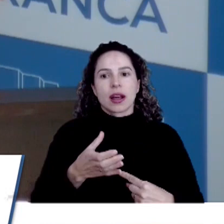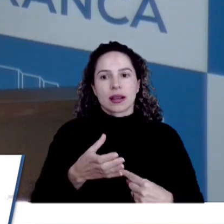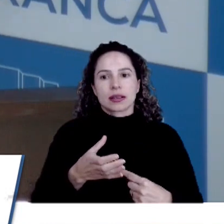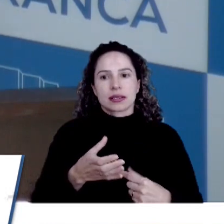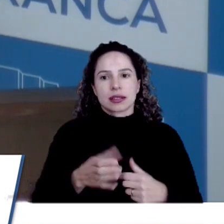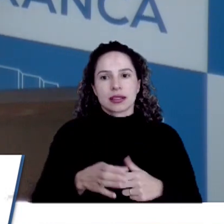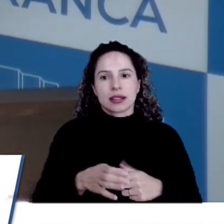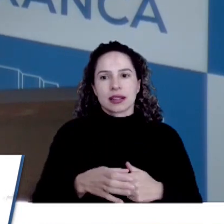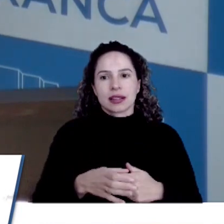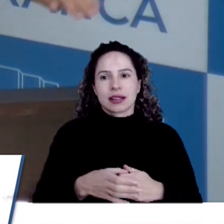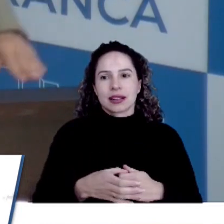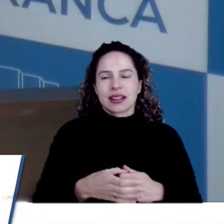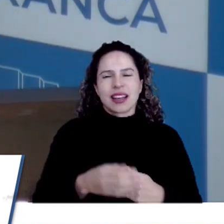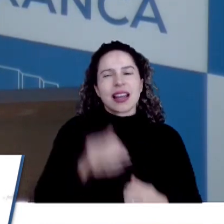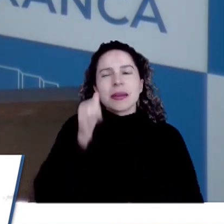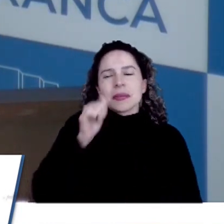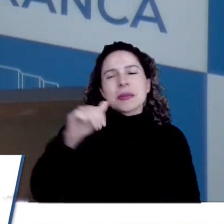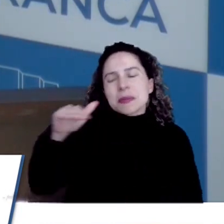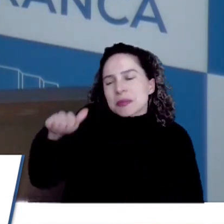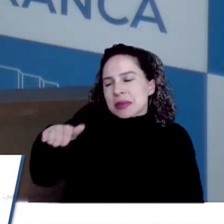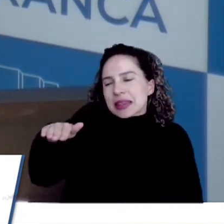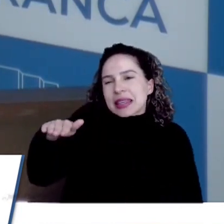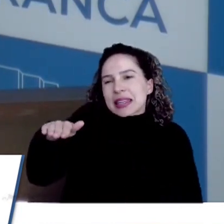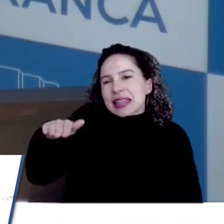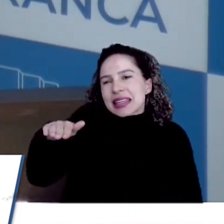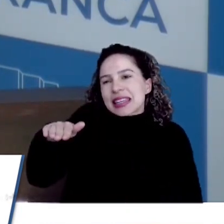Ela era pequena em tamanho,